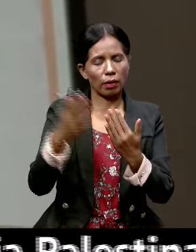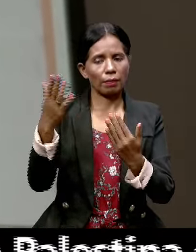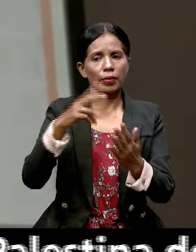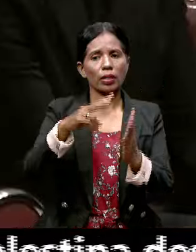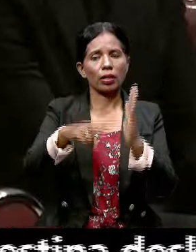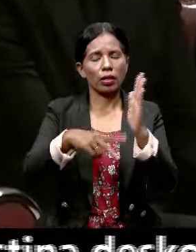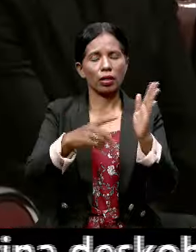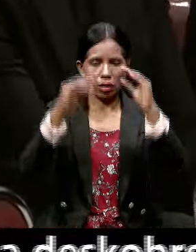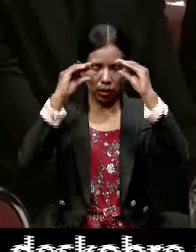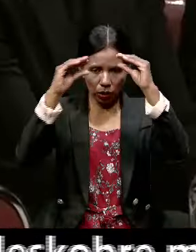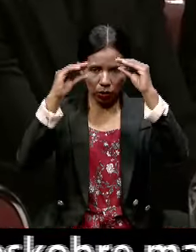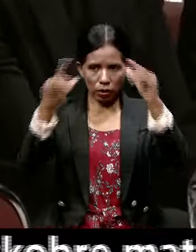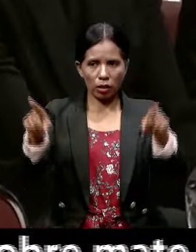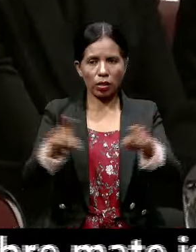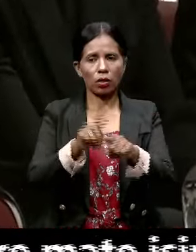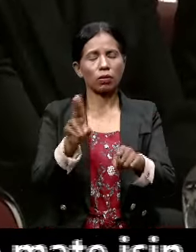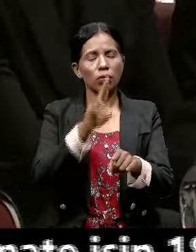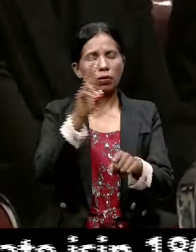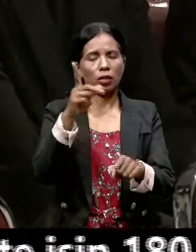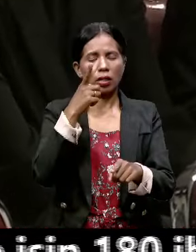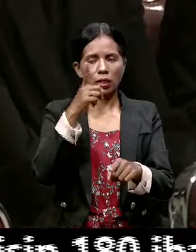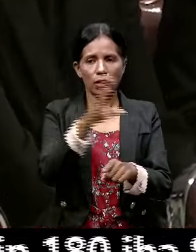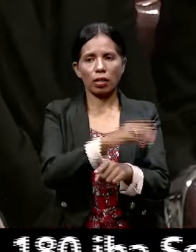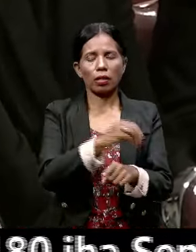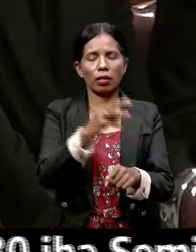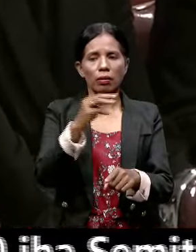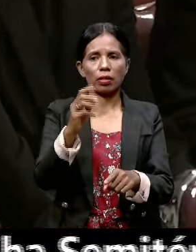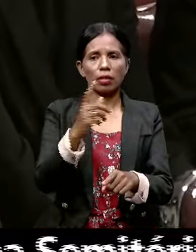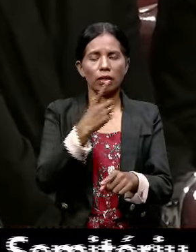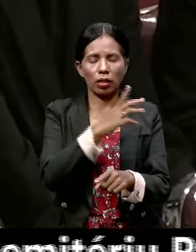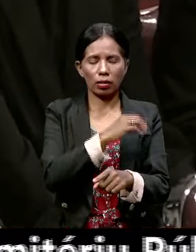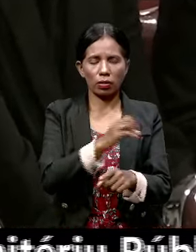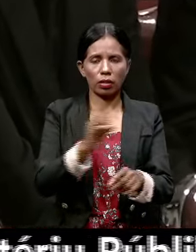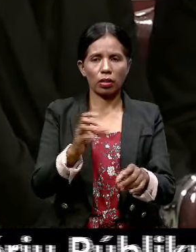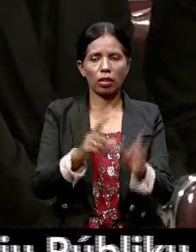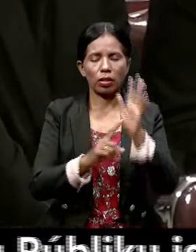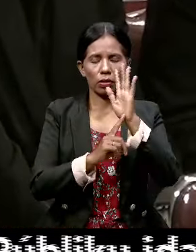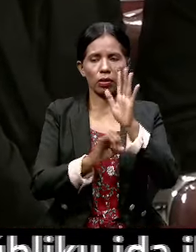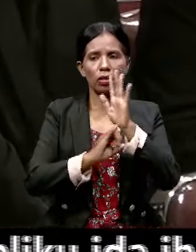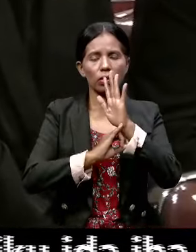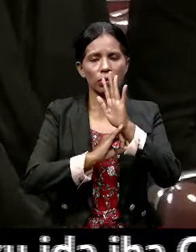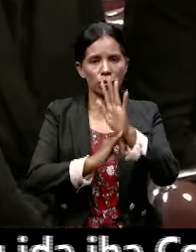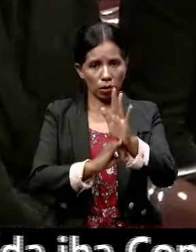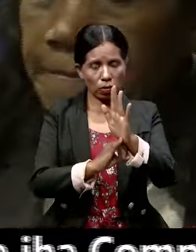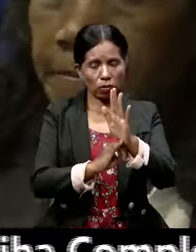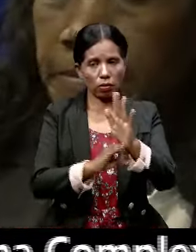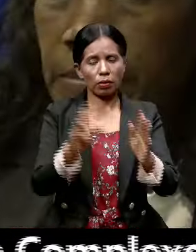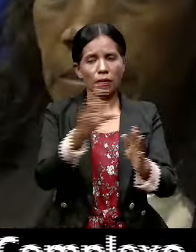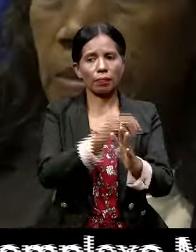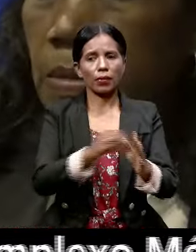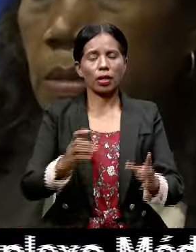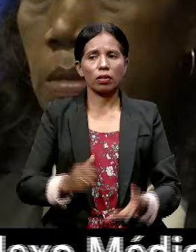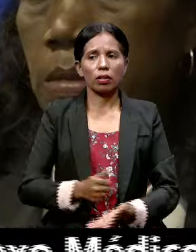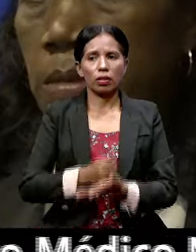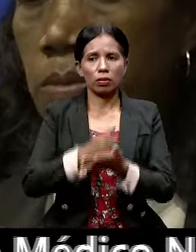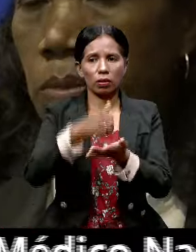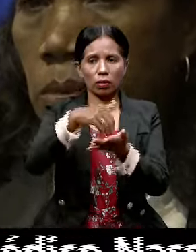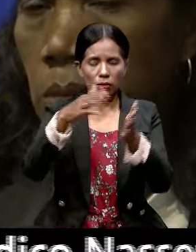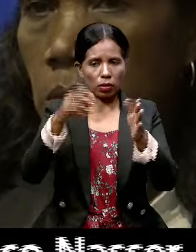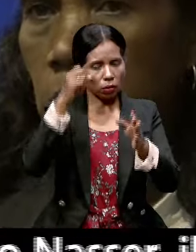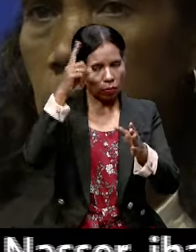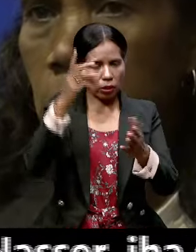metodologia hanorin maka utiliza lian materna hanesan lian instrução iha salalaran atu ajuda estudante sira compreende